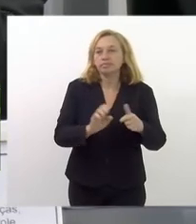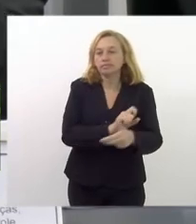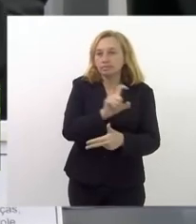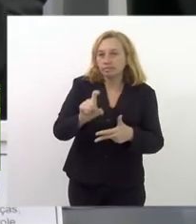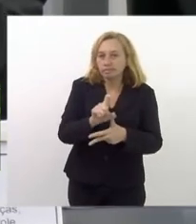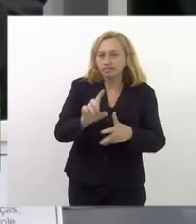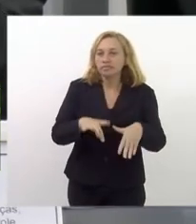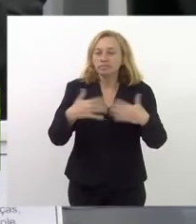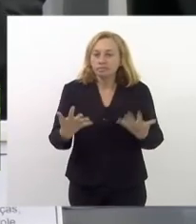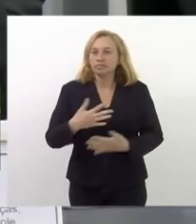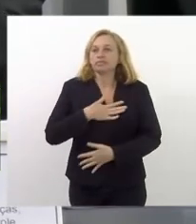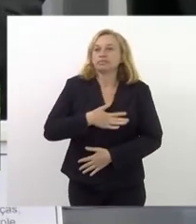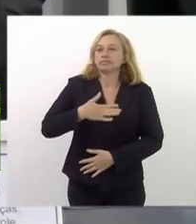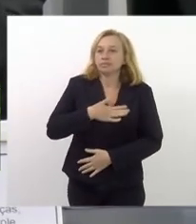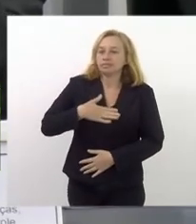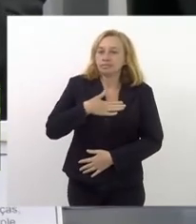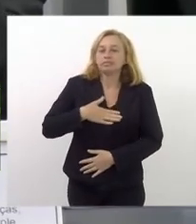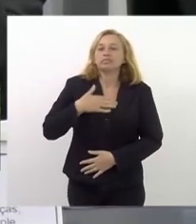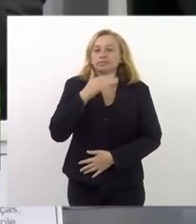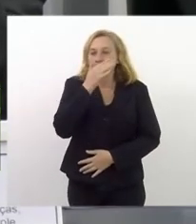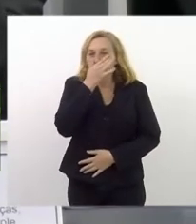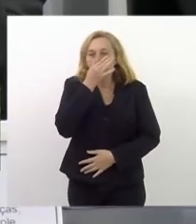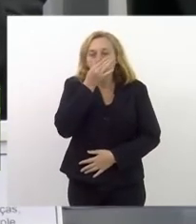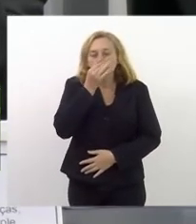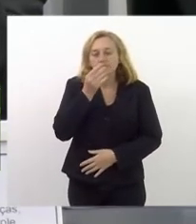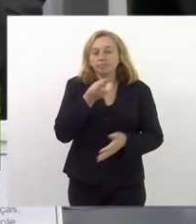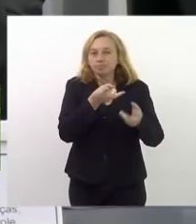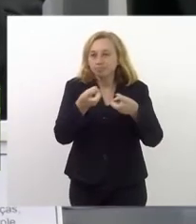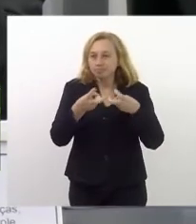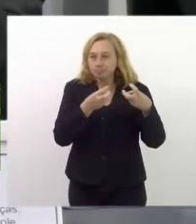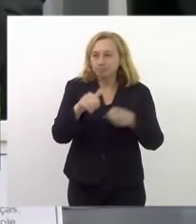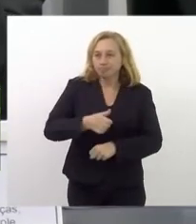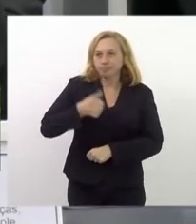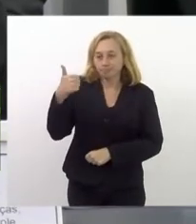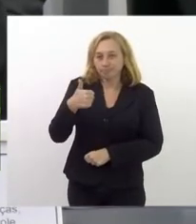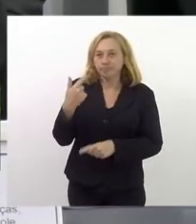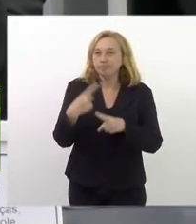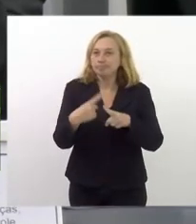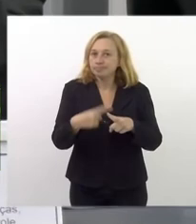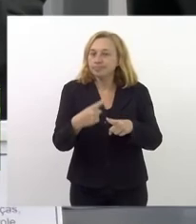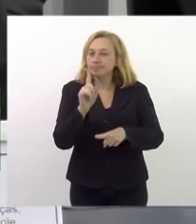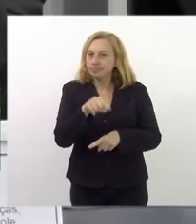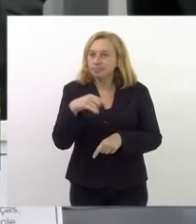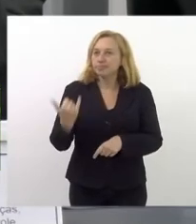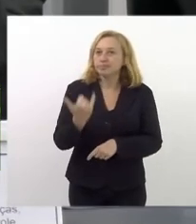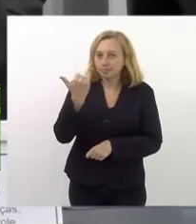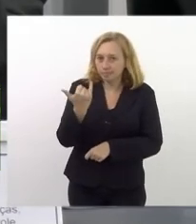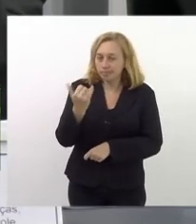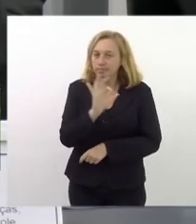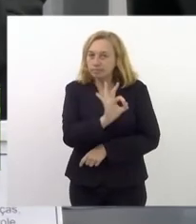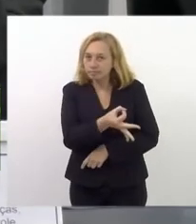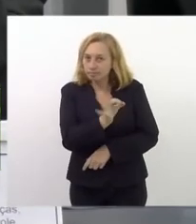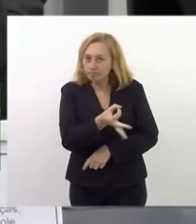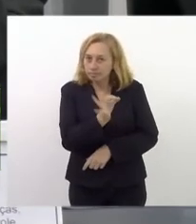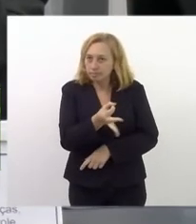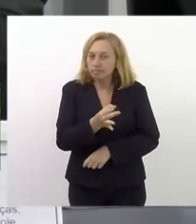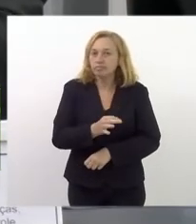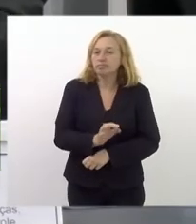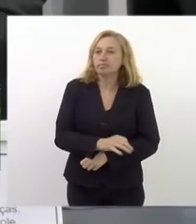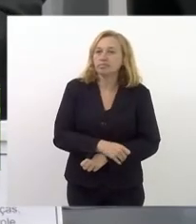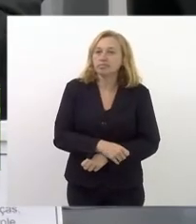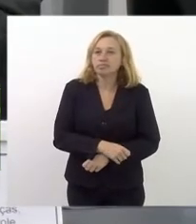Então, eu gostaria que Vossa Excelência verificasse, porque isso é importantíssimo exatamente na questão